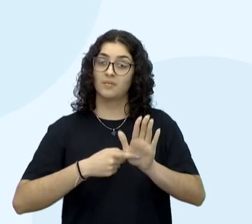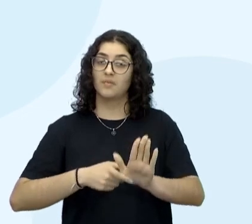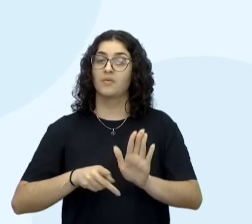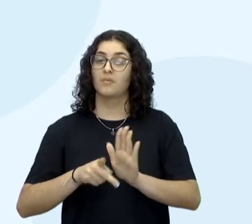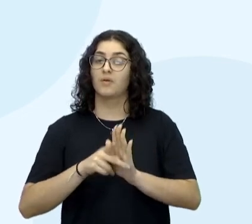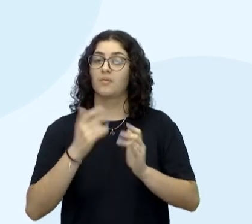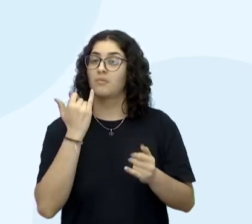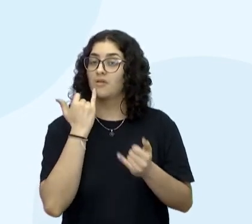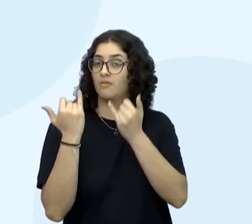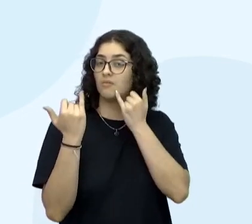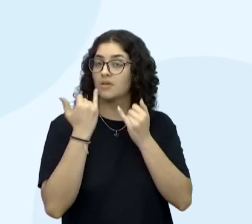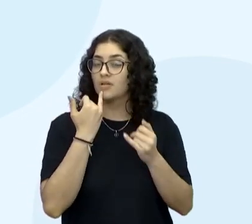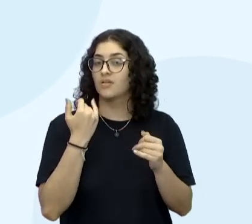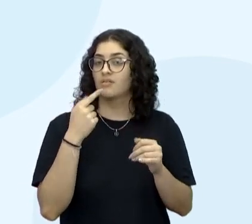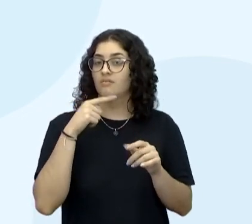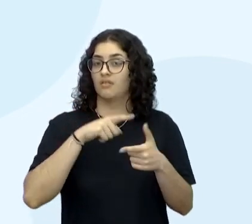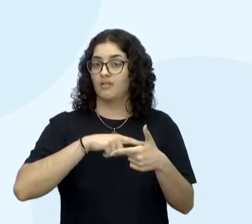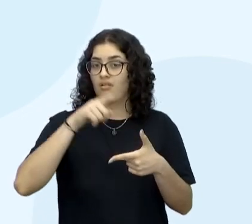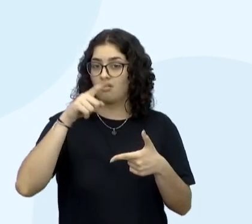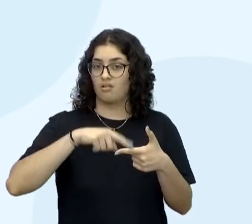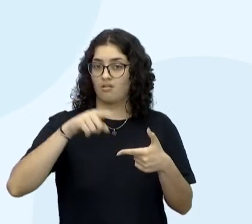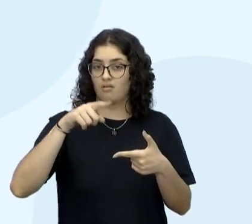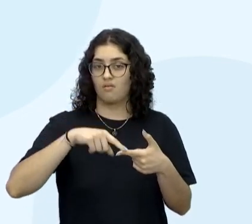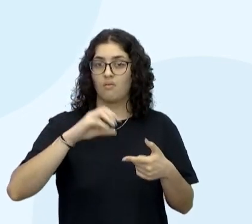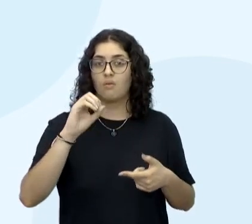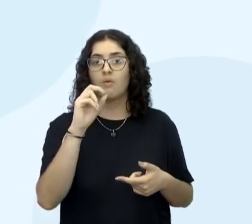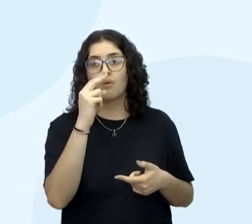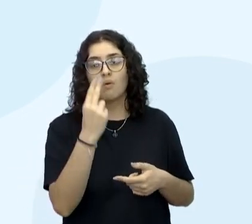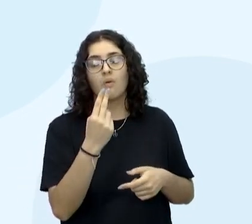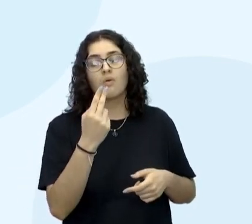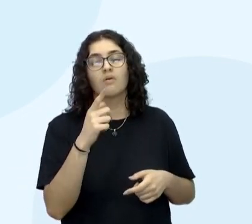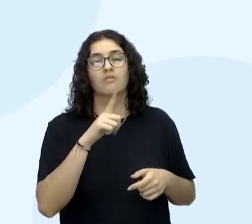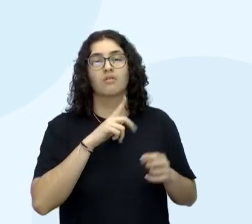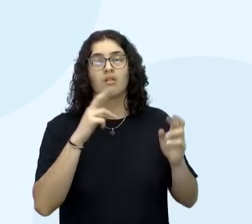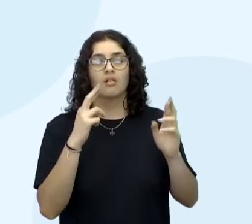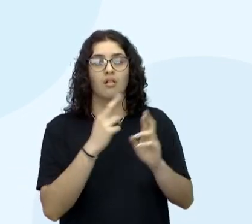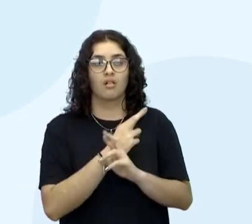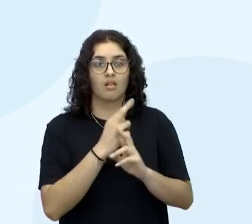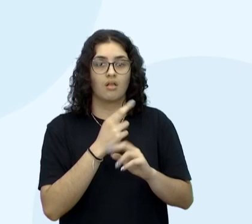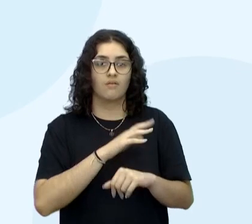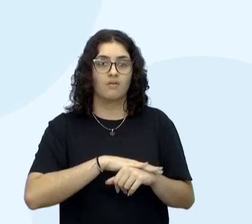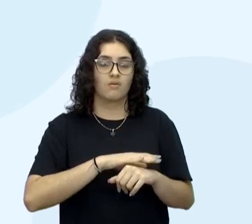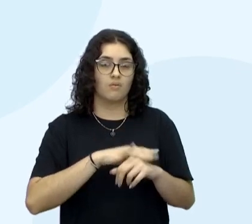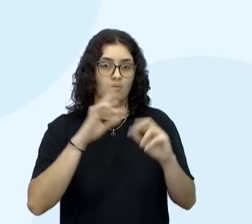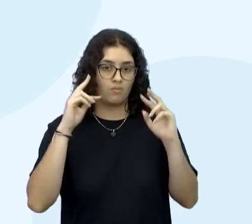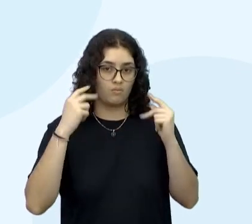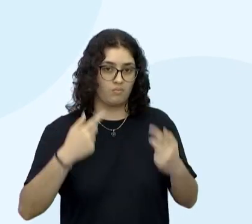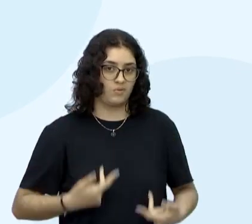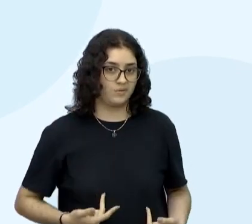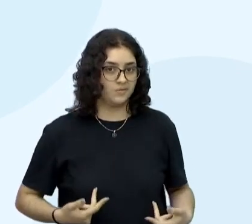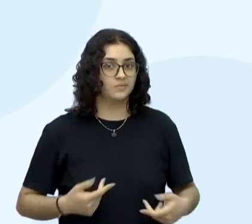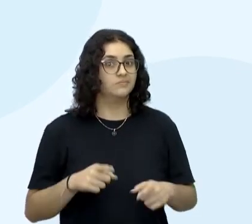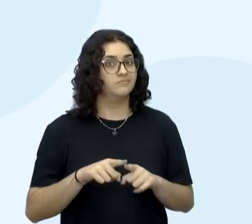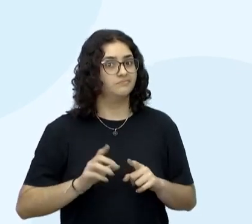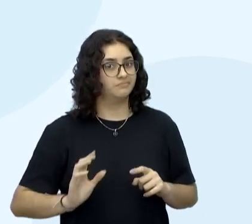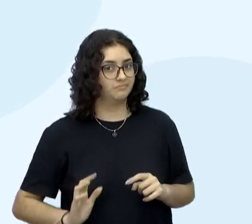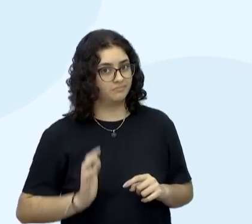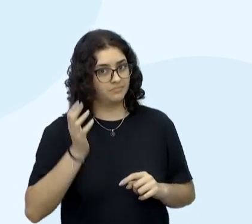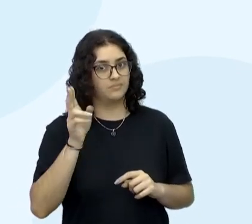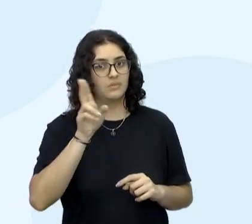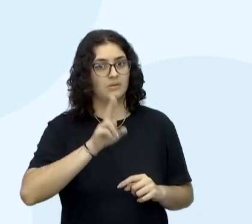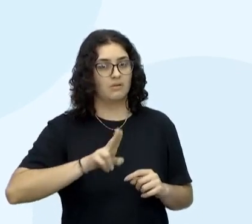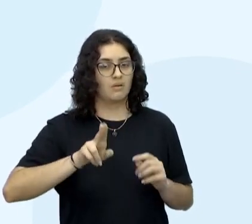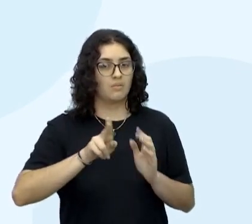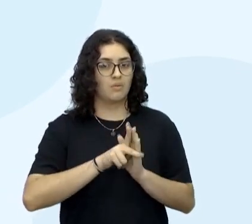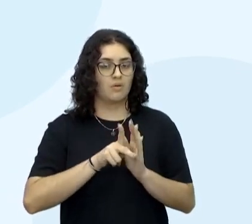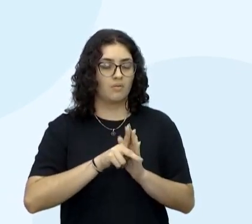é outra forma de se trabalhar. Ou esquemas que mostrem essa relação sobre a ação humana e suas consequências no uso do